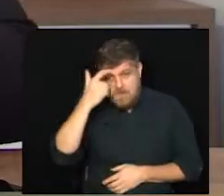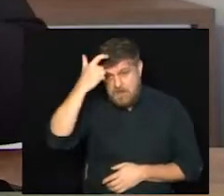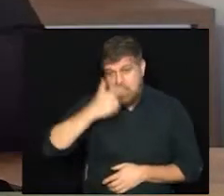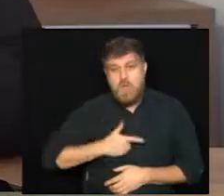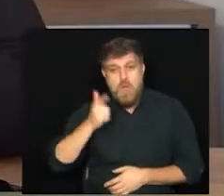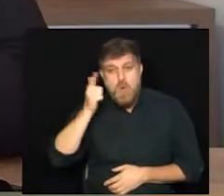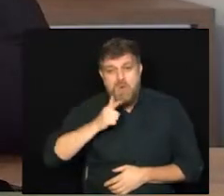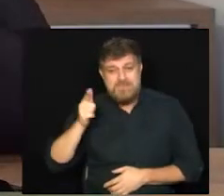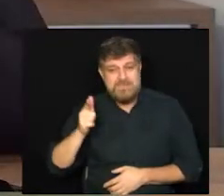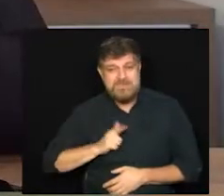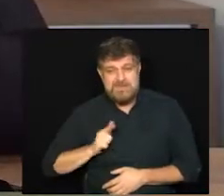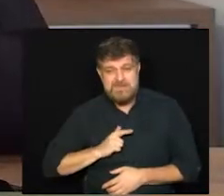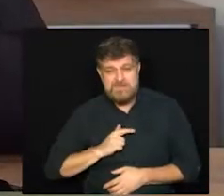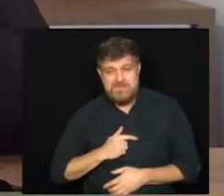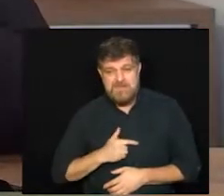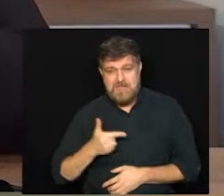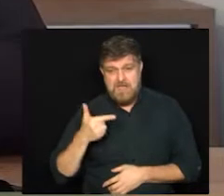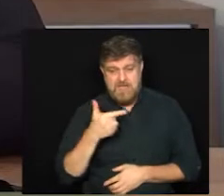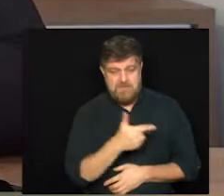rendimentos tributáveis acima de R$